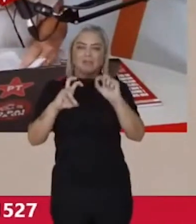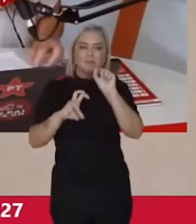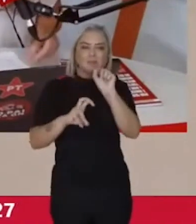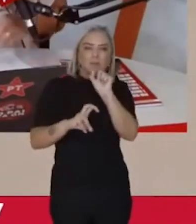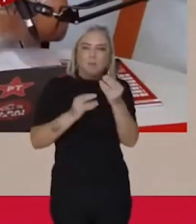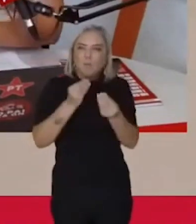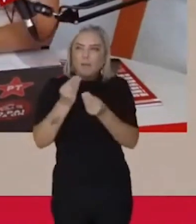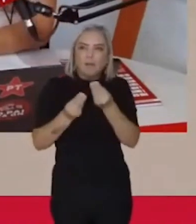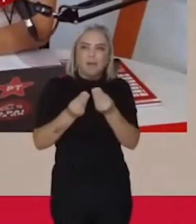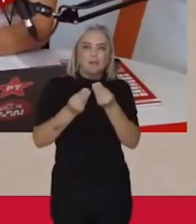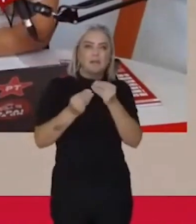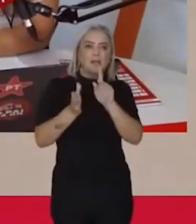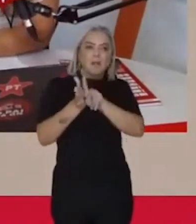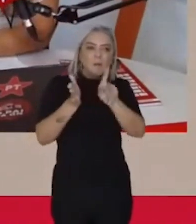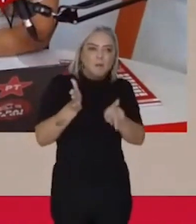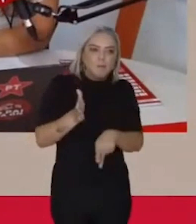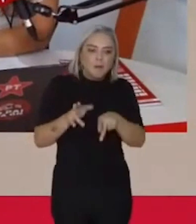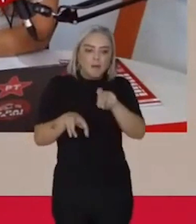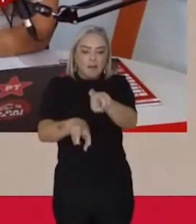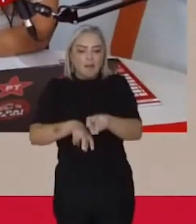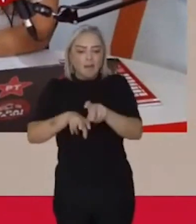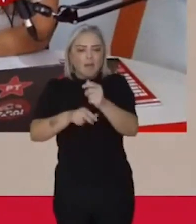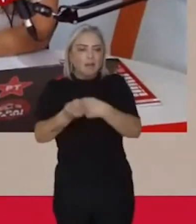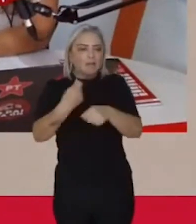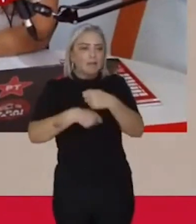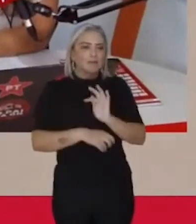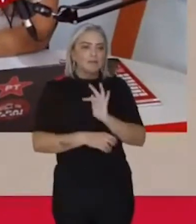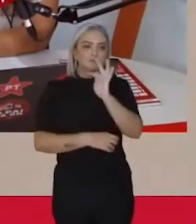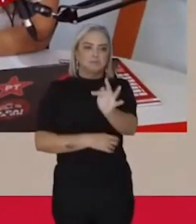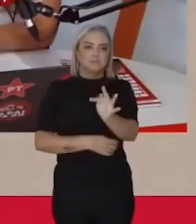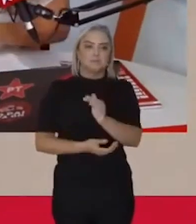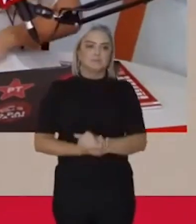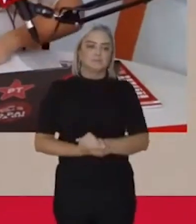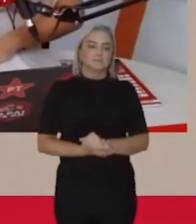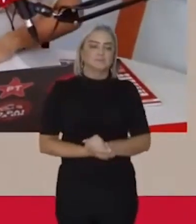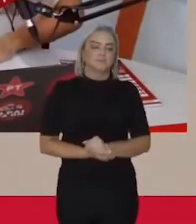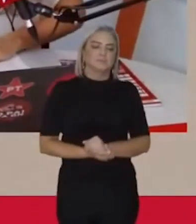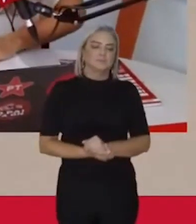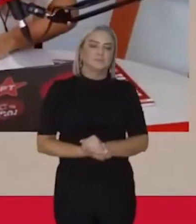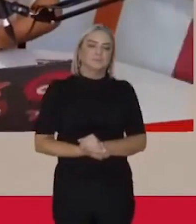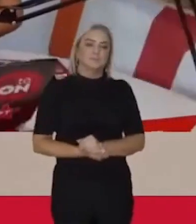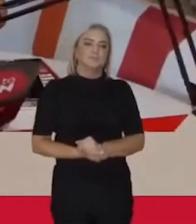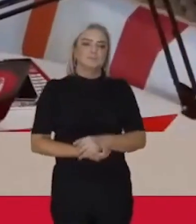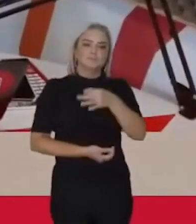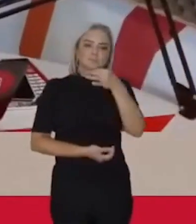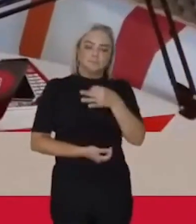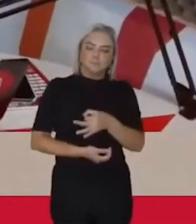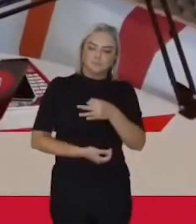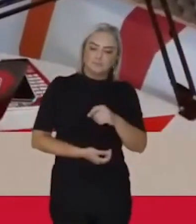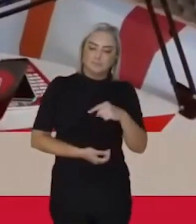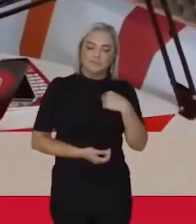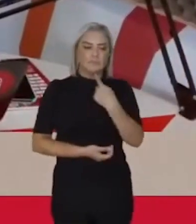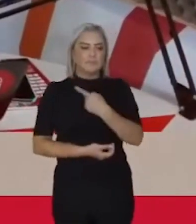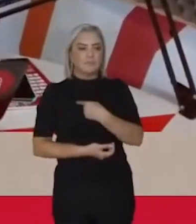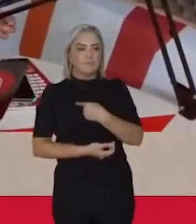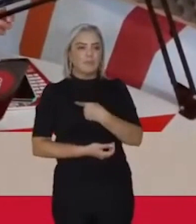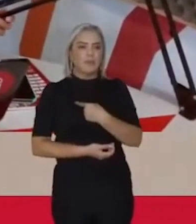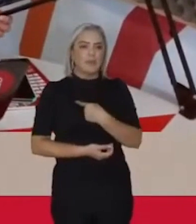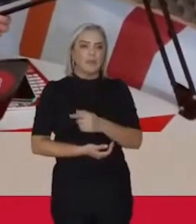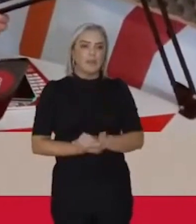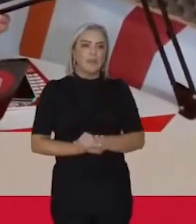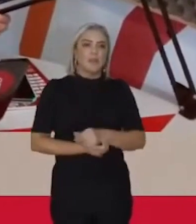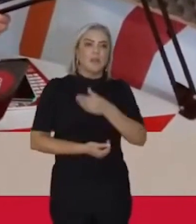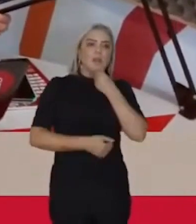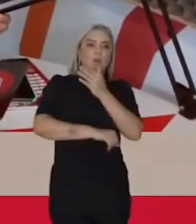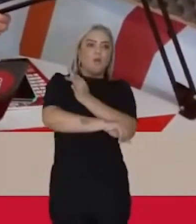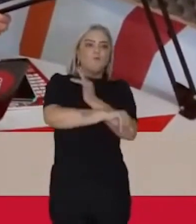isso vai afetar nosso próprio agronegócio no futuro. Exatamente, a gente está escutando aqui o